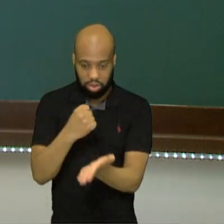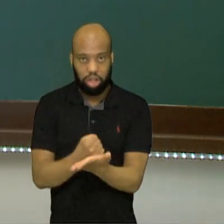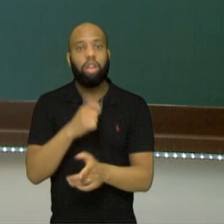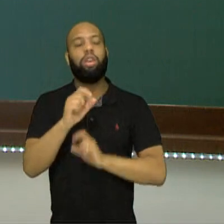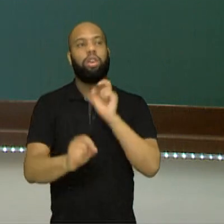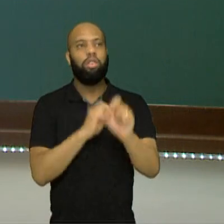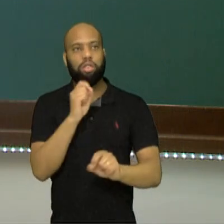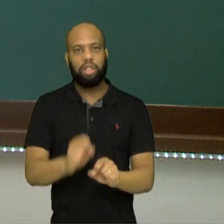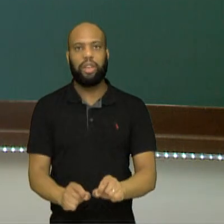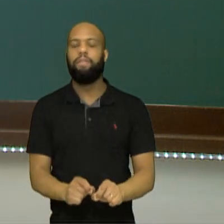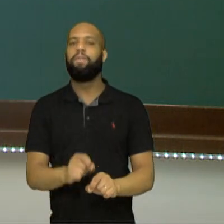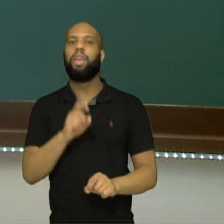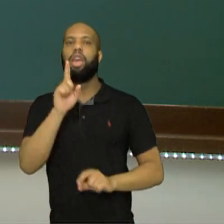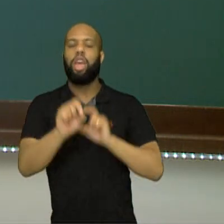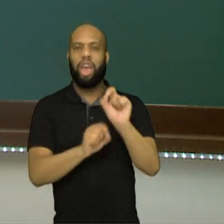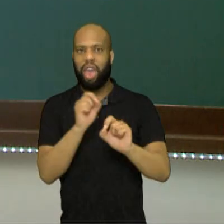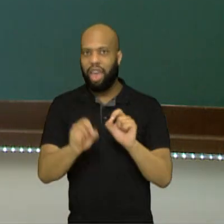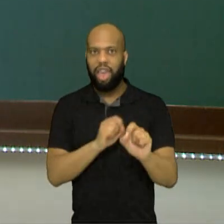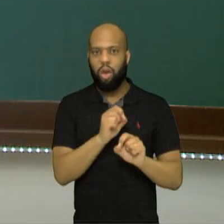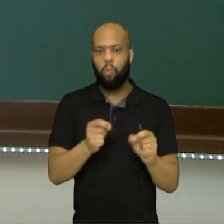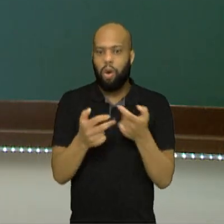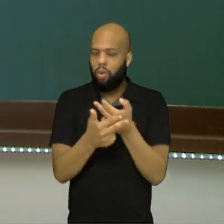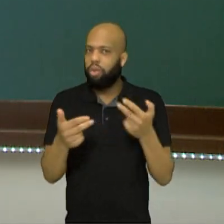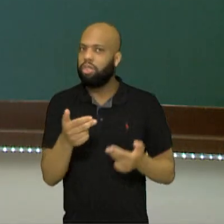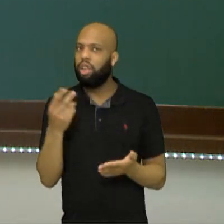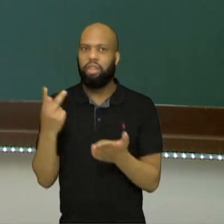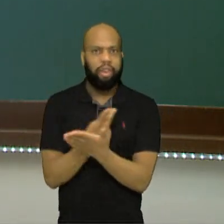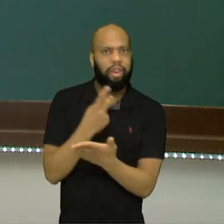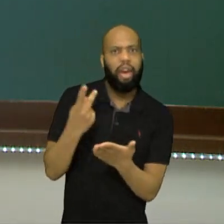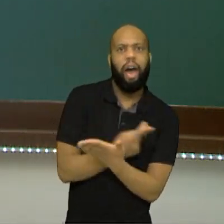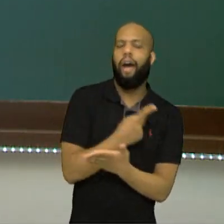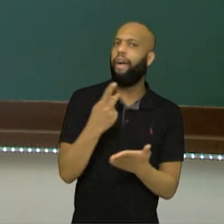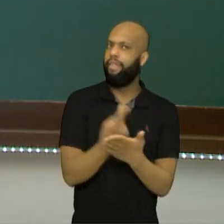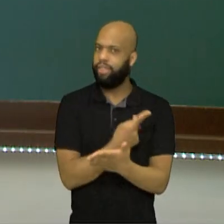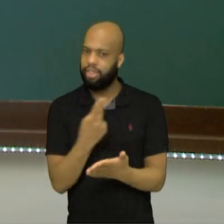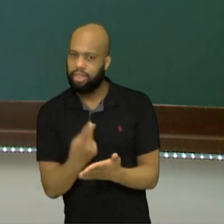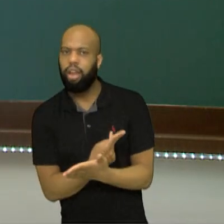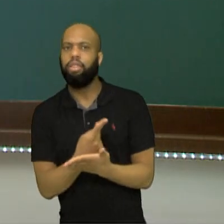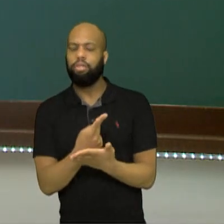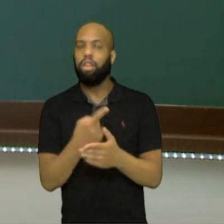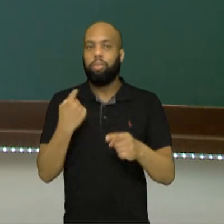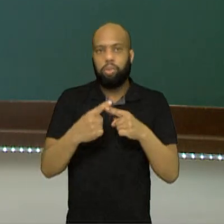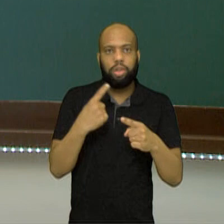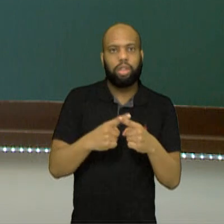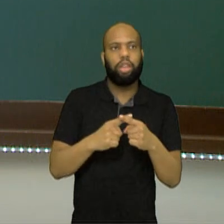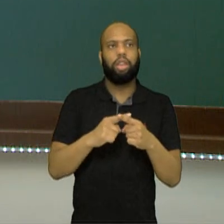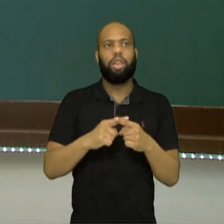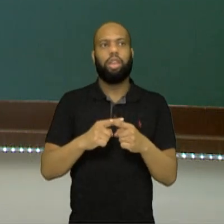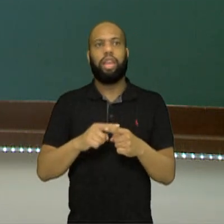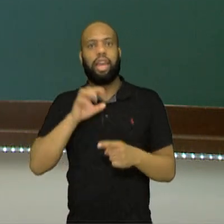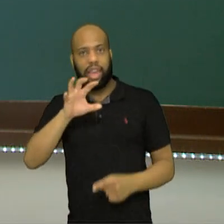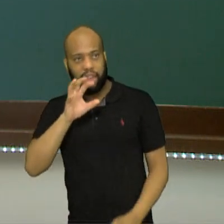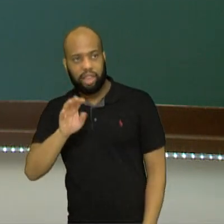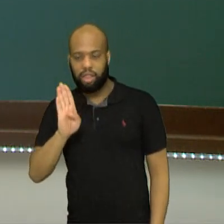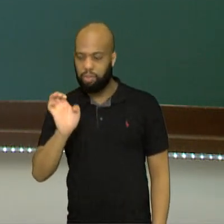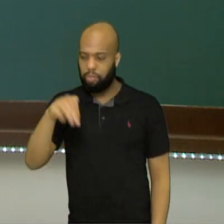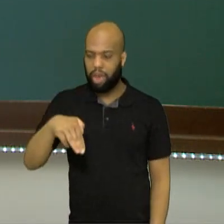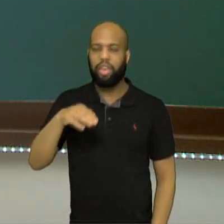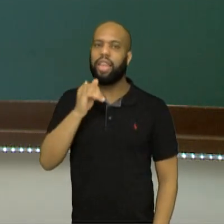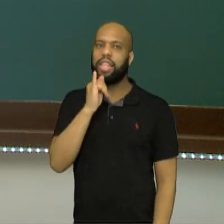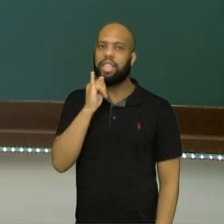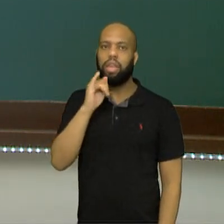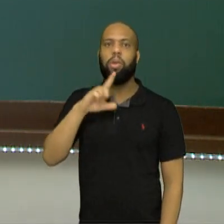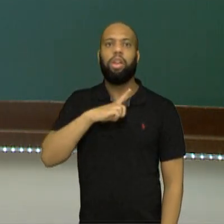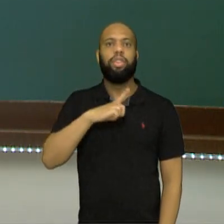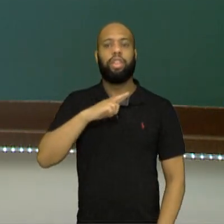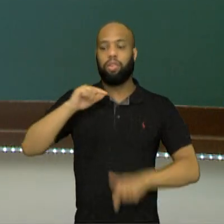uma traição. Então esses bens, bens importantes, né? Também eram, por exemplo, um